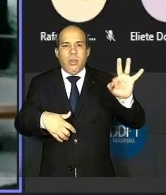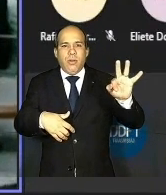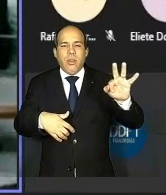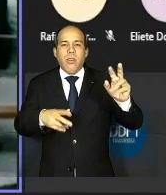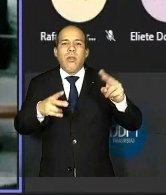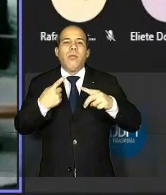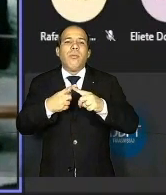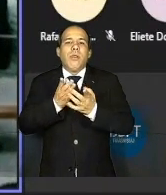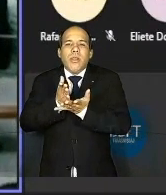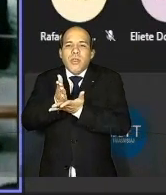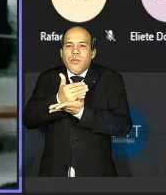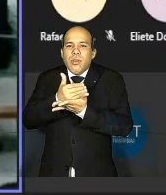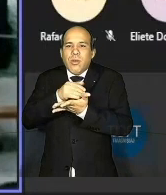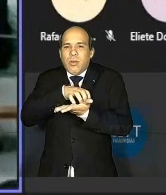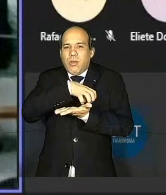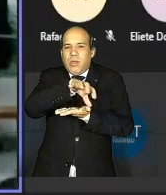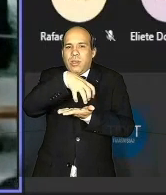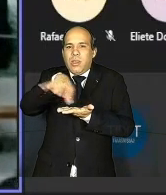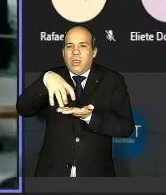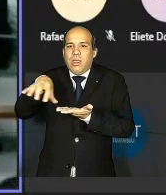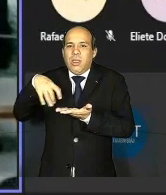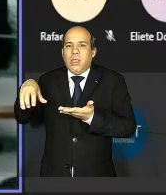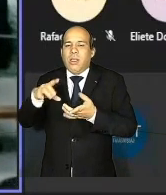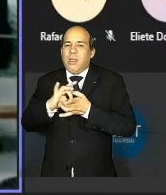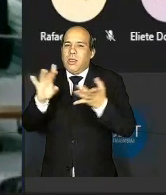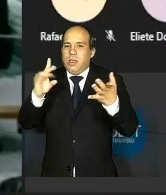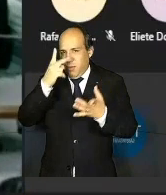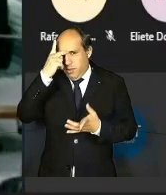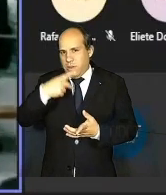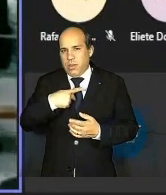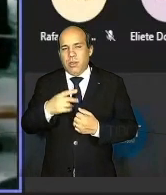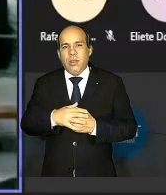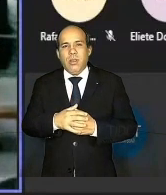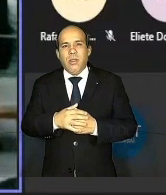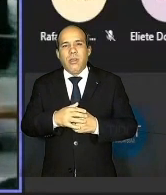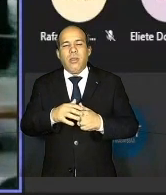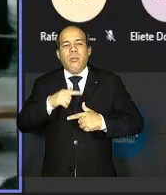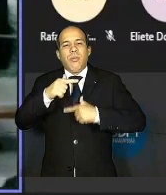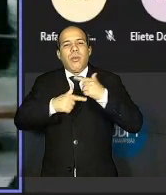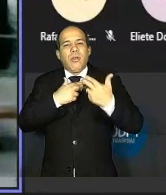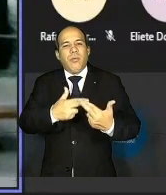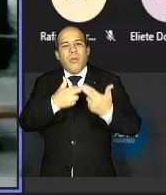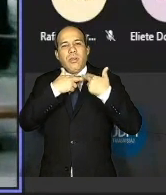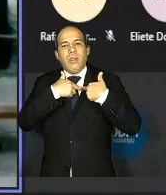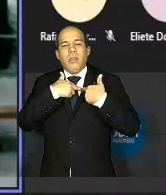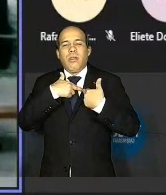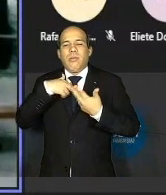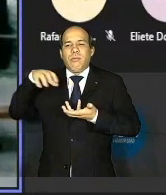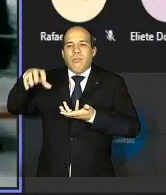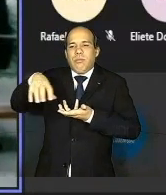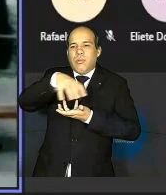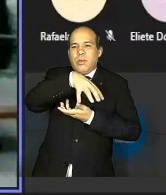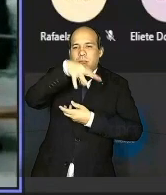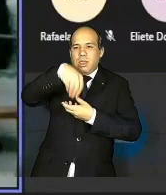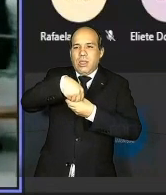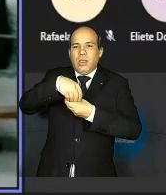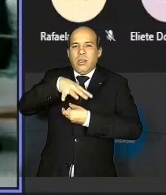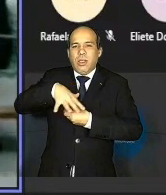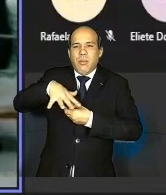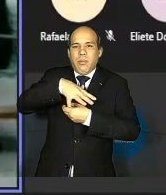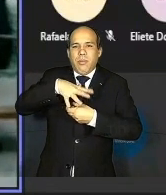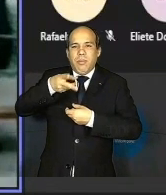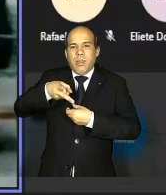uniforme, a apenas divisão em órgãos independentes, para a execução das competências institucionais previstas